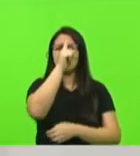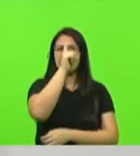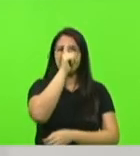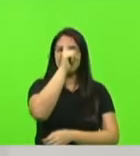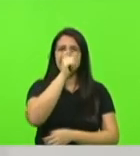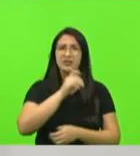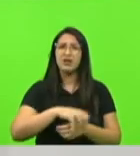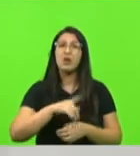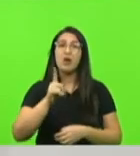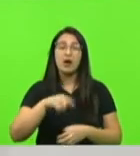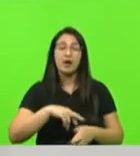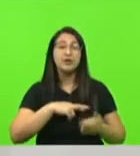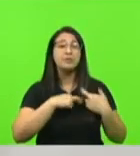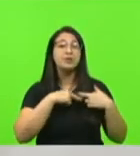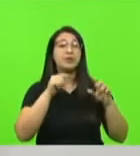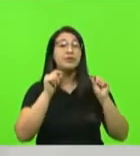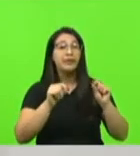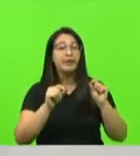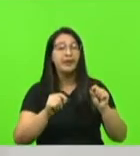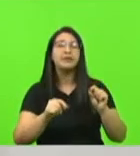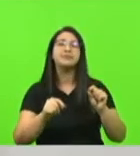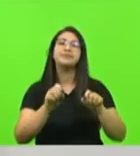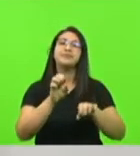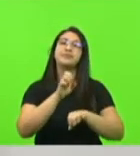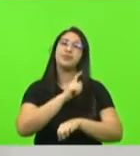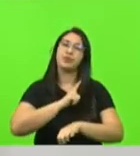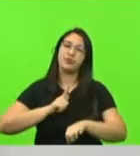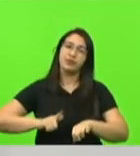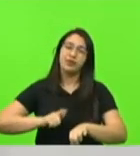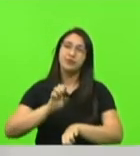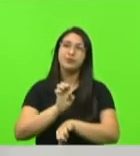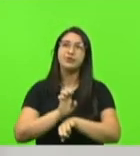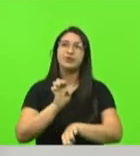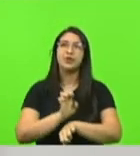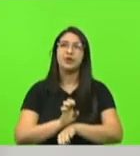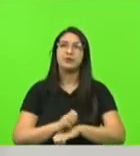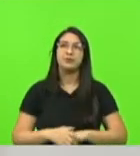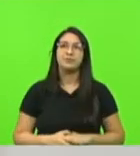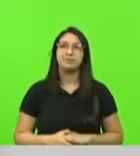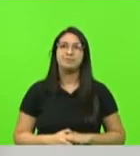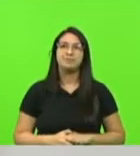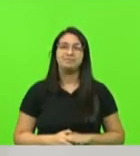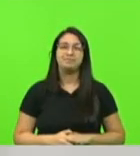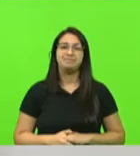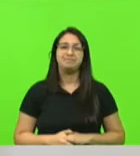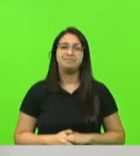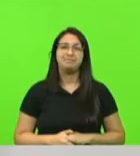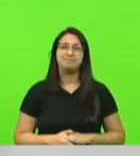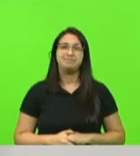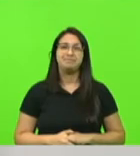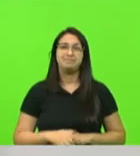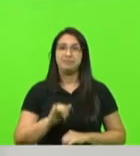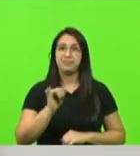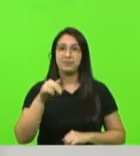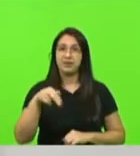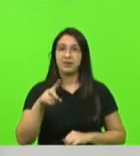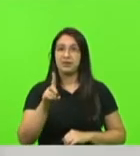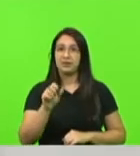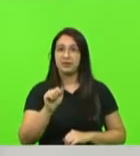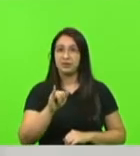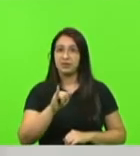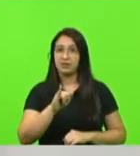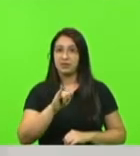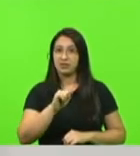grande responsabilidade do governo do estado. A cidade de Indaial, junto com o deputado Laércio, está